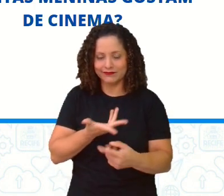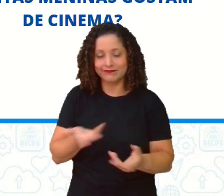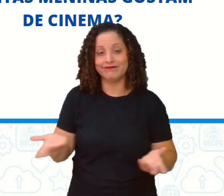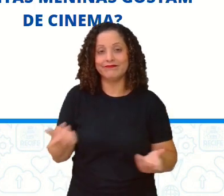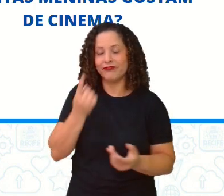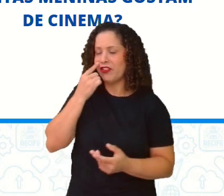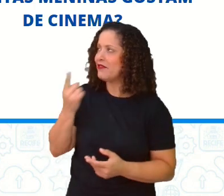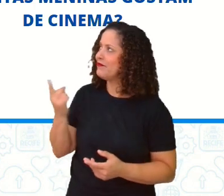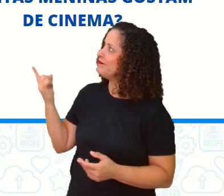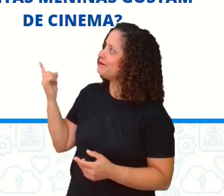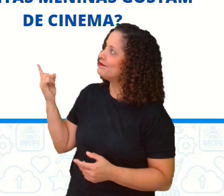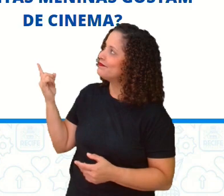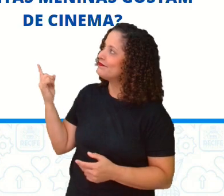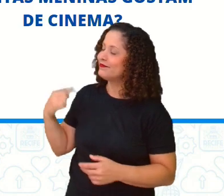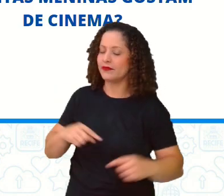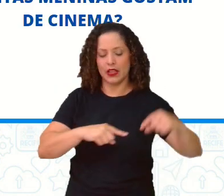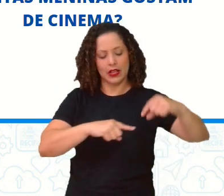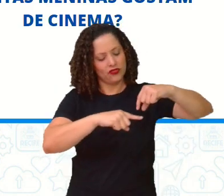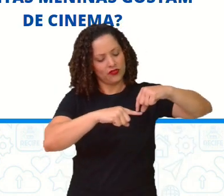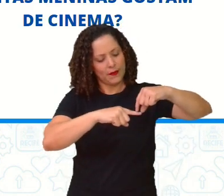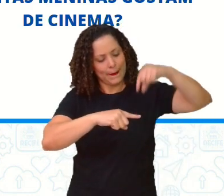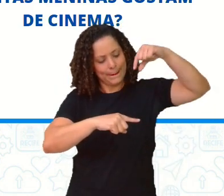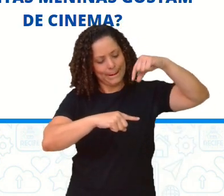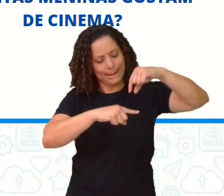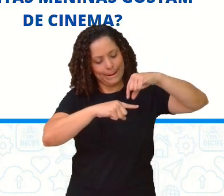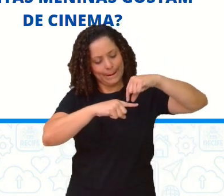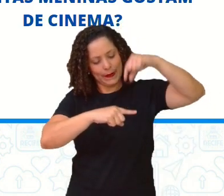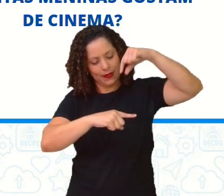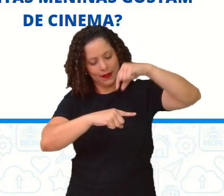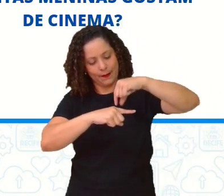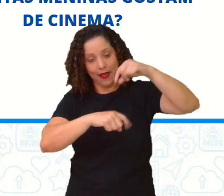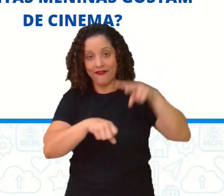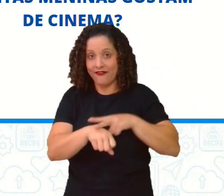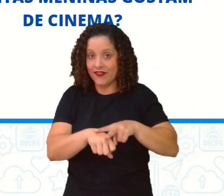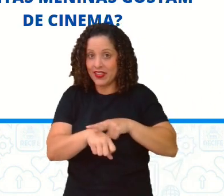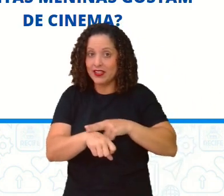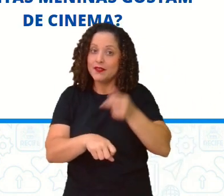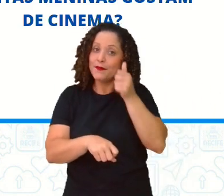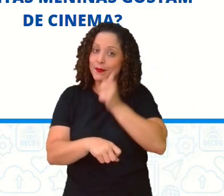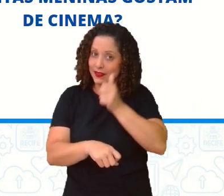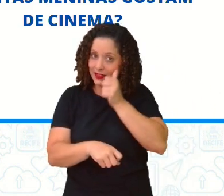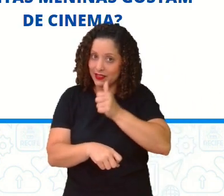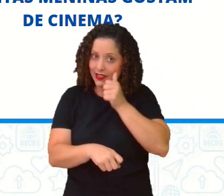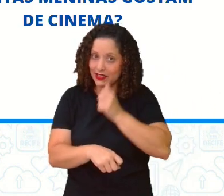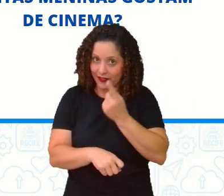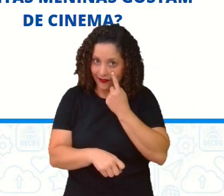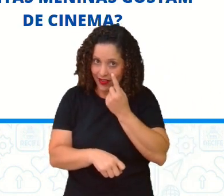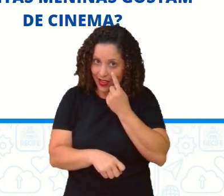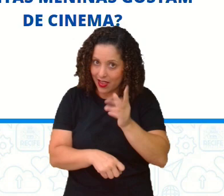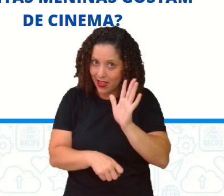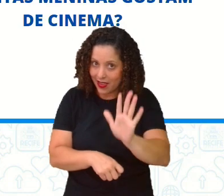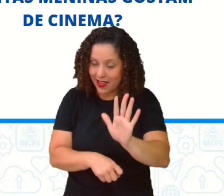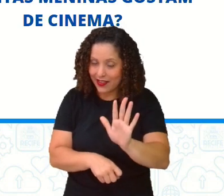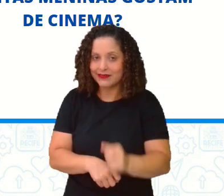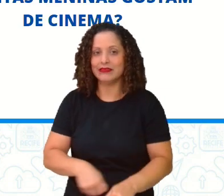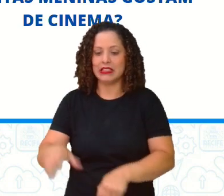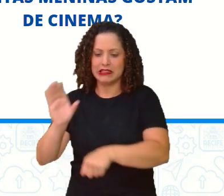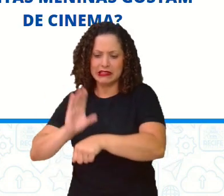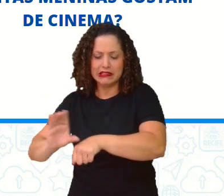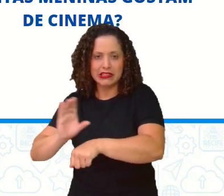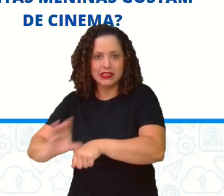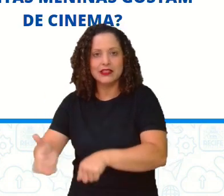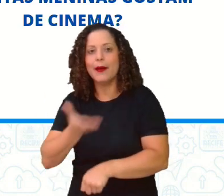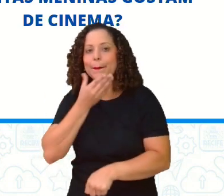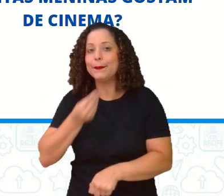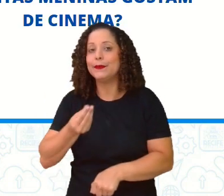no gráfico, você já tem a legenda da cor verde para a menina e a cor cinza para o menino.